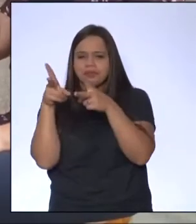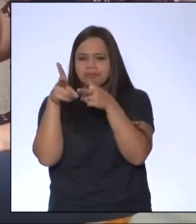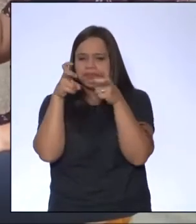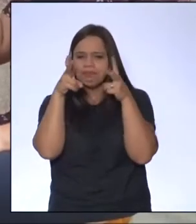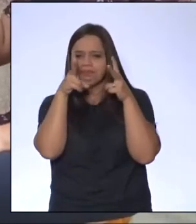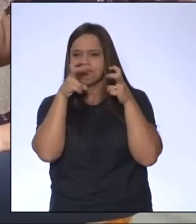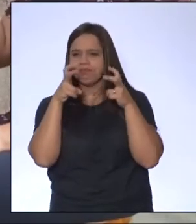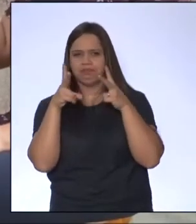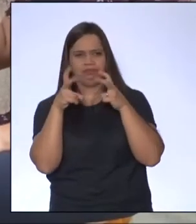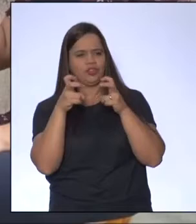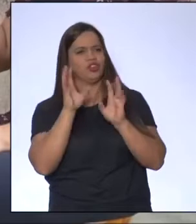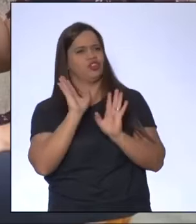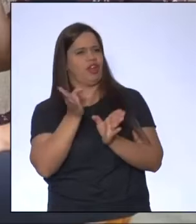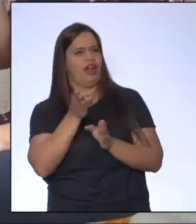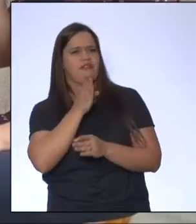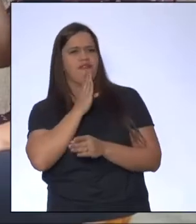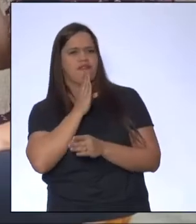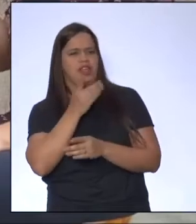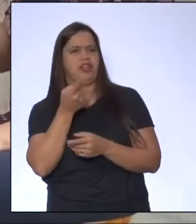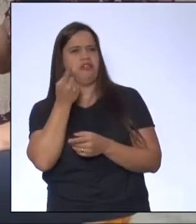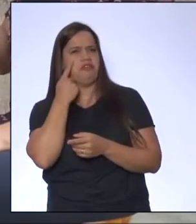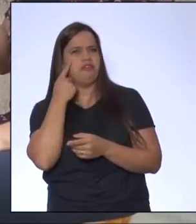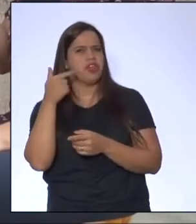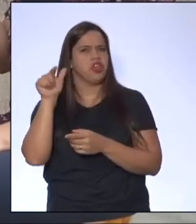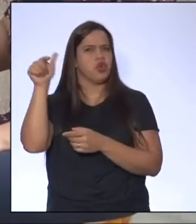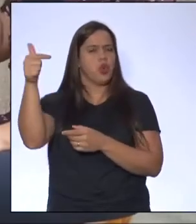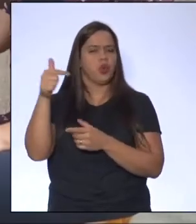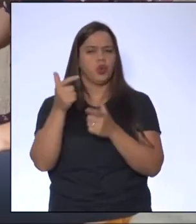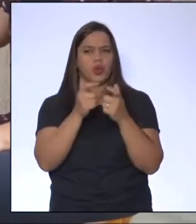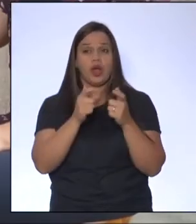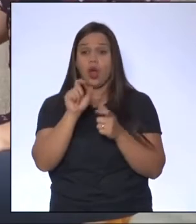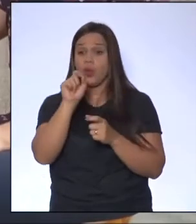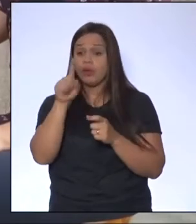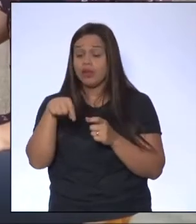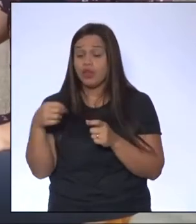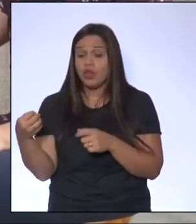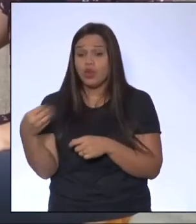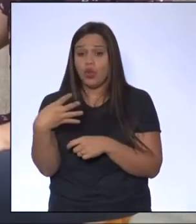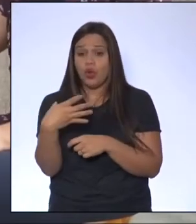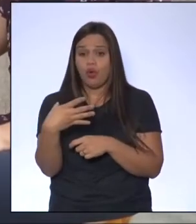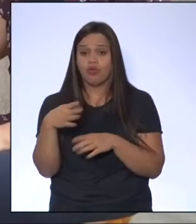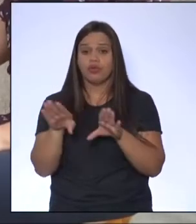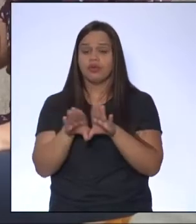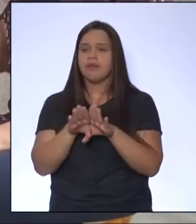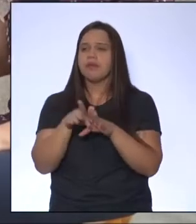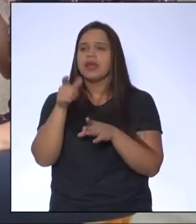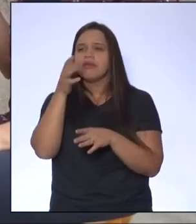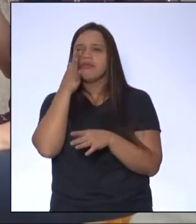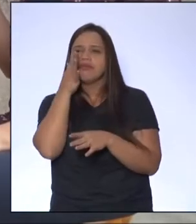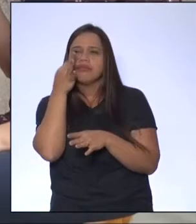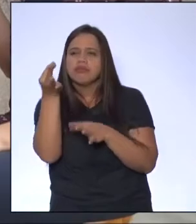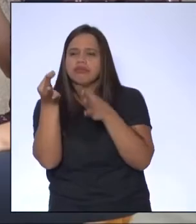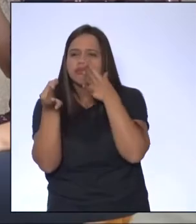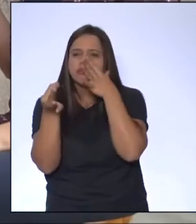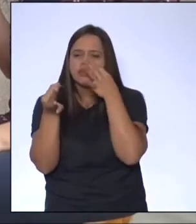reconhece, aquilo que você já viu em algum lugar, aquilo que é novo. Observe atentamente cada